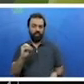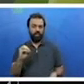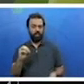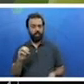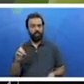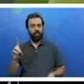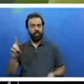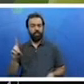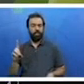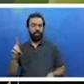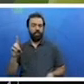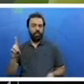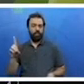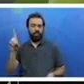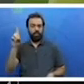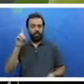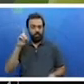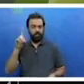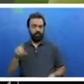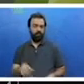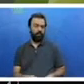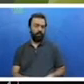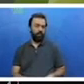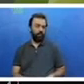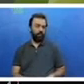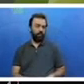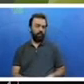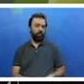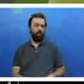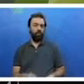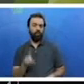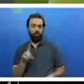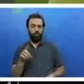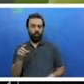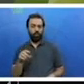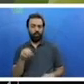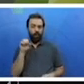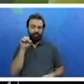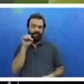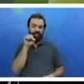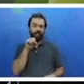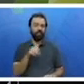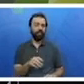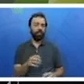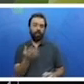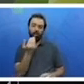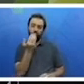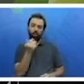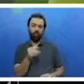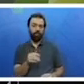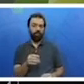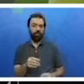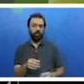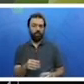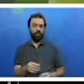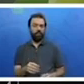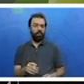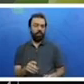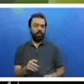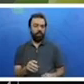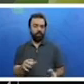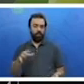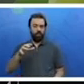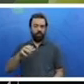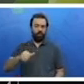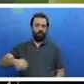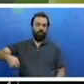Um coelho, ele vai consumir todo o pacote de ração em 20 dias. Se ele tiver 2 coelhos, o que vai acontecer com esse